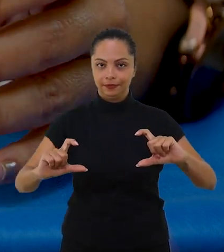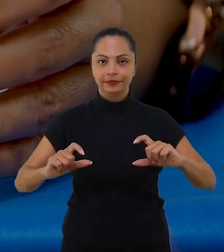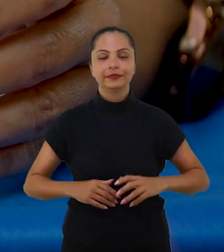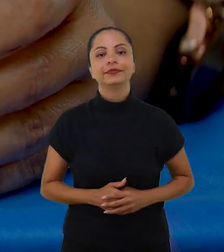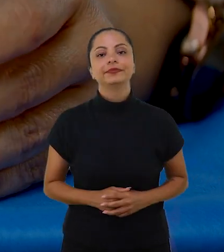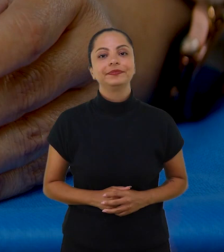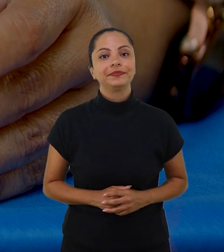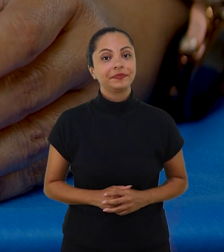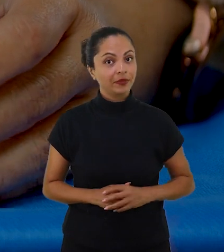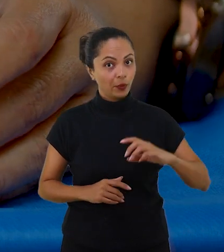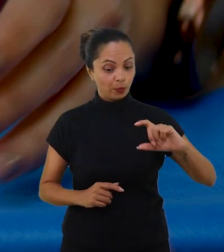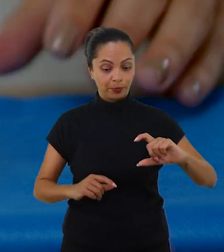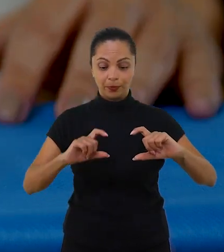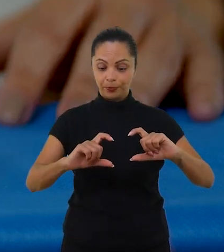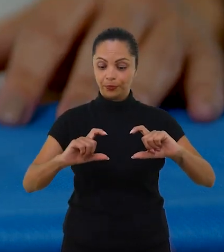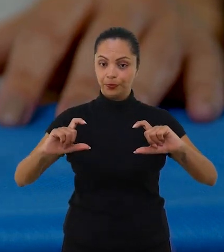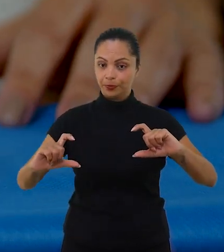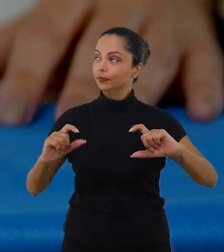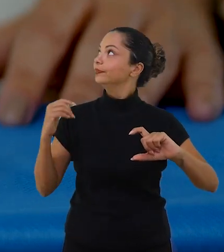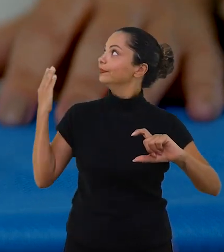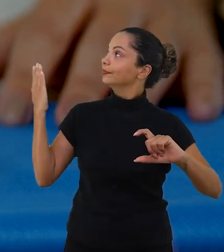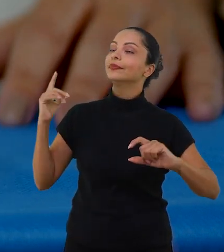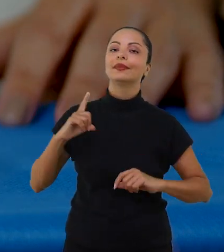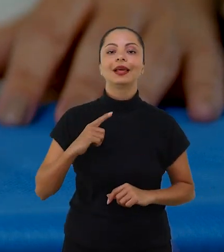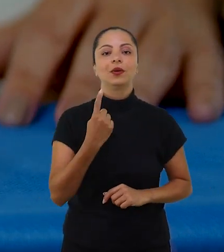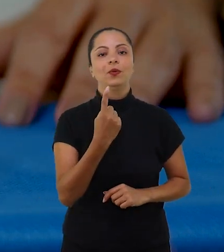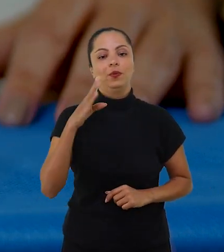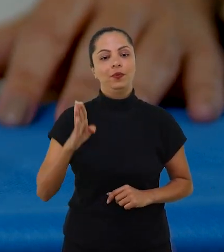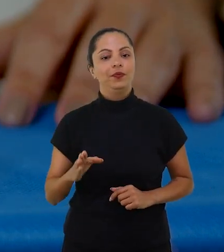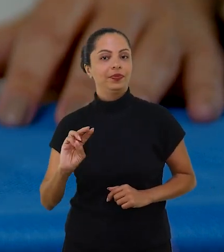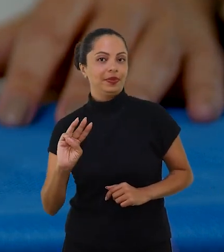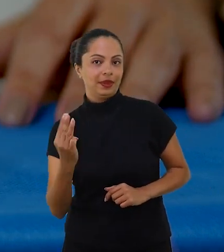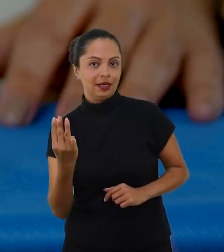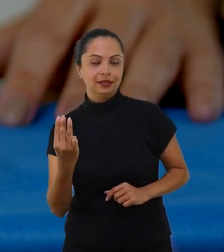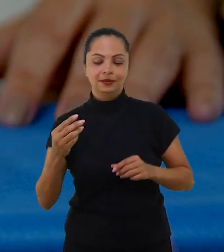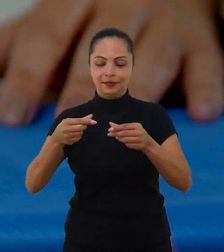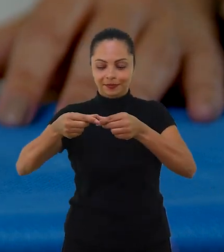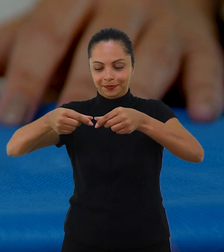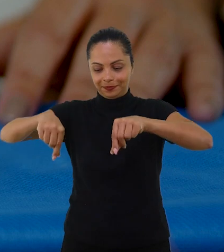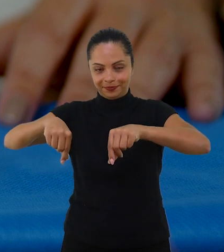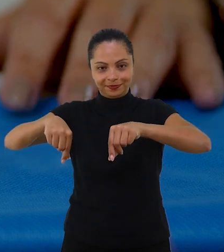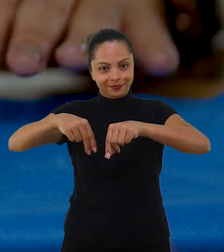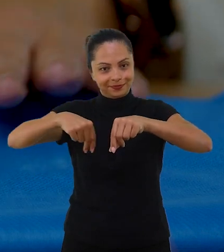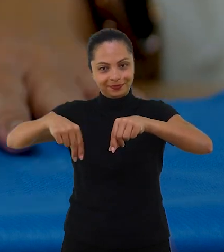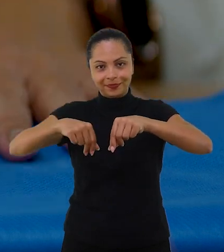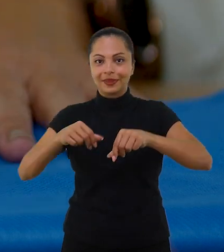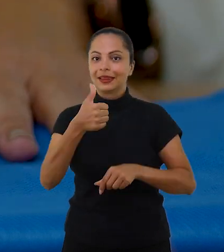No fim desse processo, cada copinho conterá 1/3 da cápsula de Creon de 10.000 unidades internacionais.